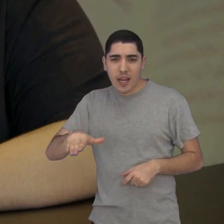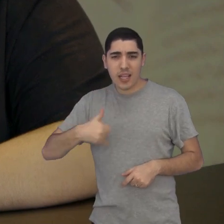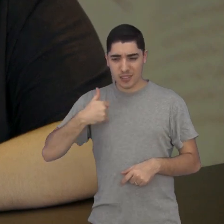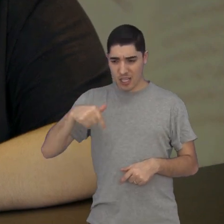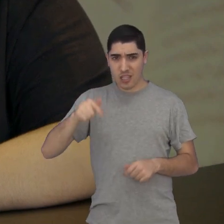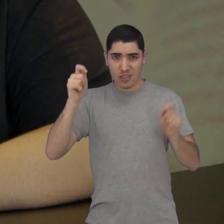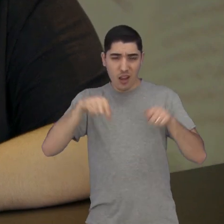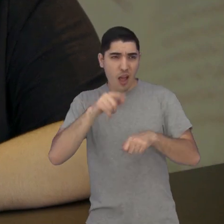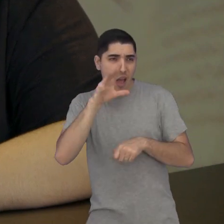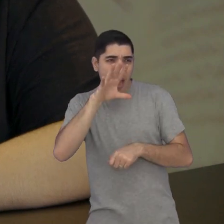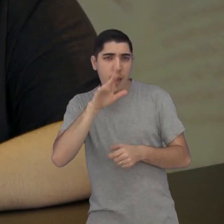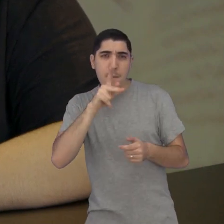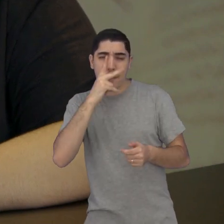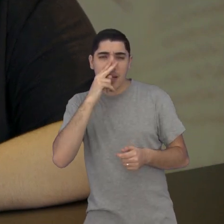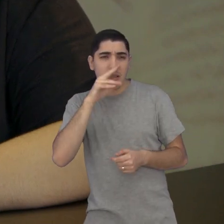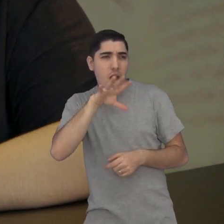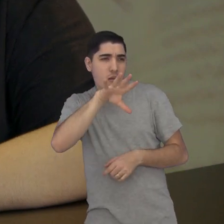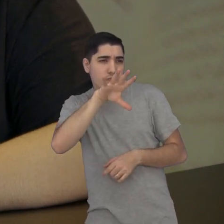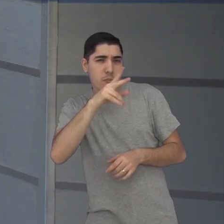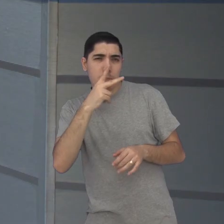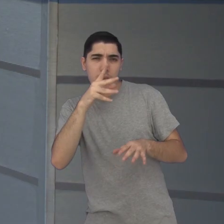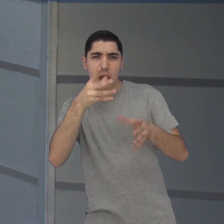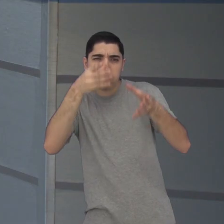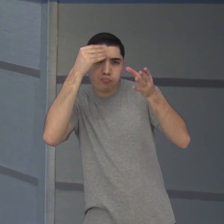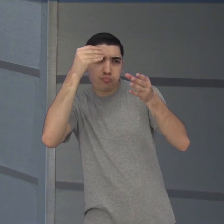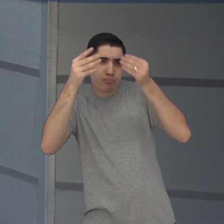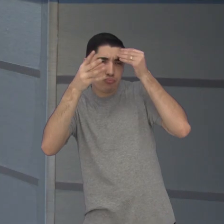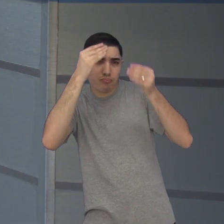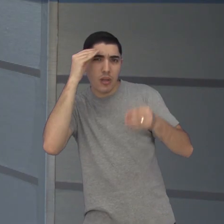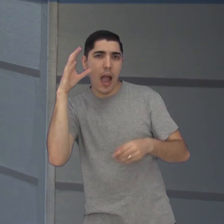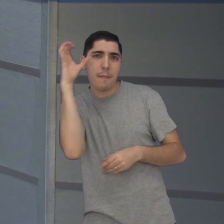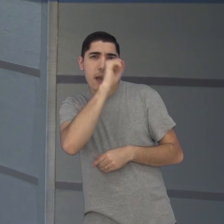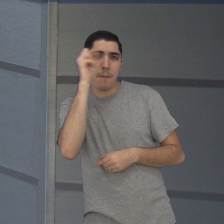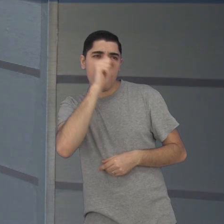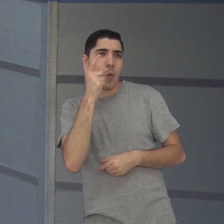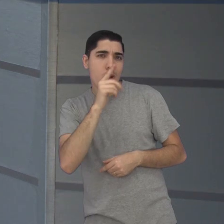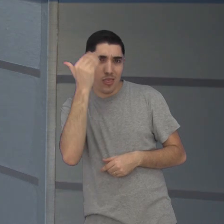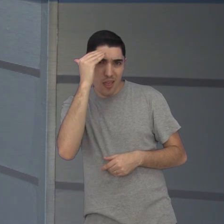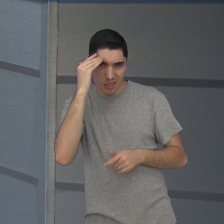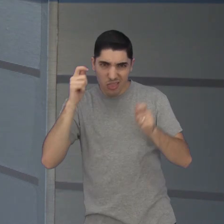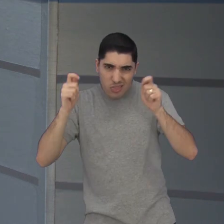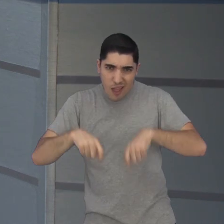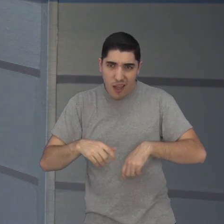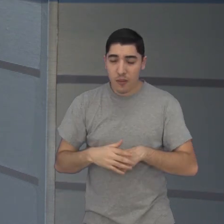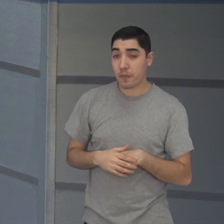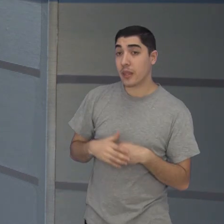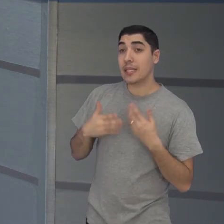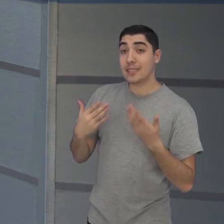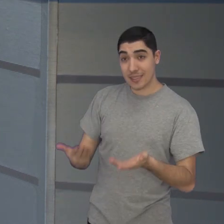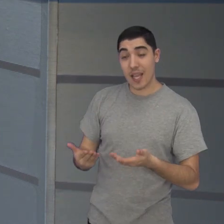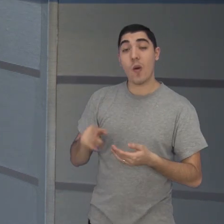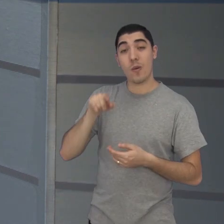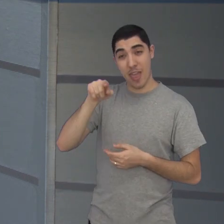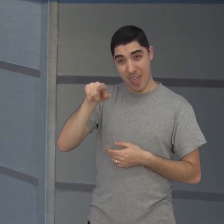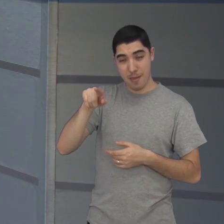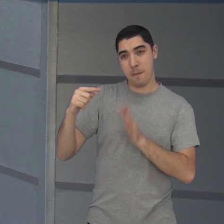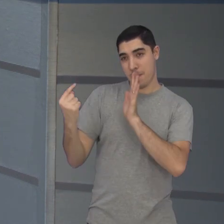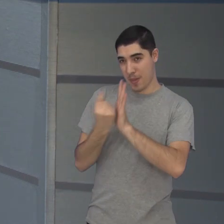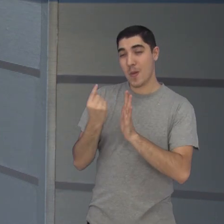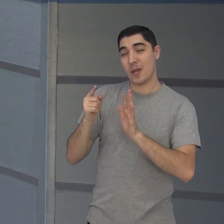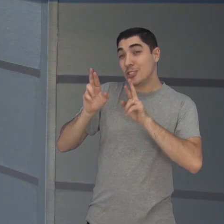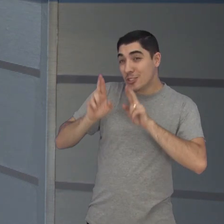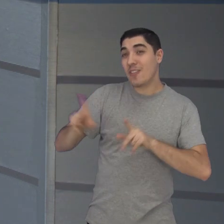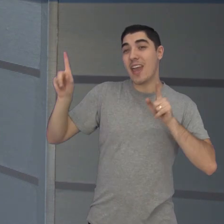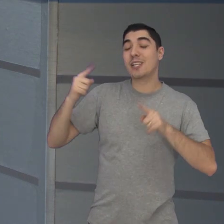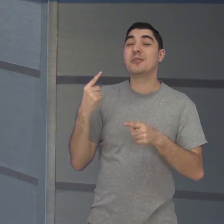que ele queria passar? Boa pergunta. Ou você acha que com você mesmo, Não, foi algo totalmente diferente,